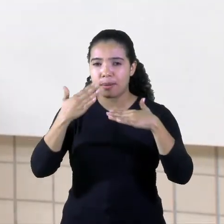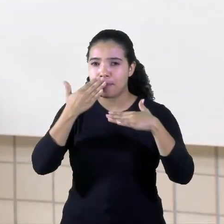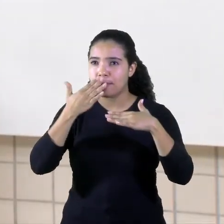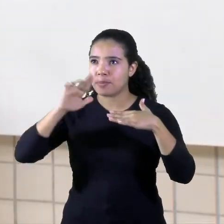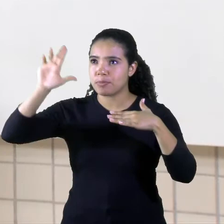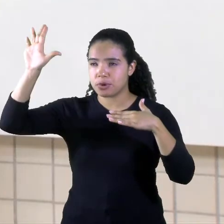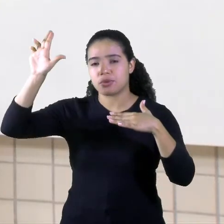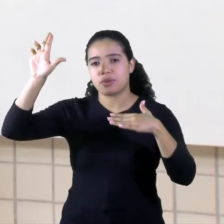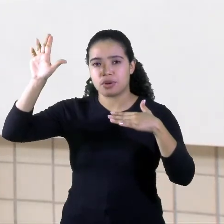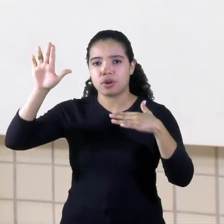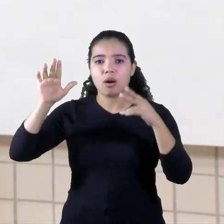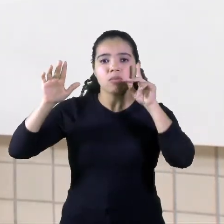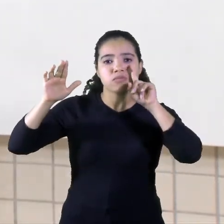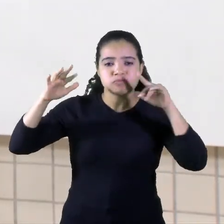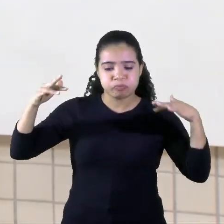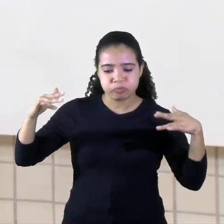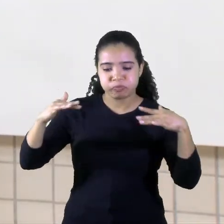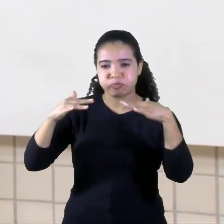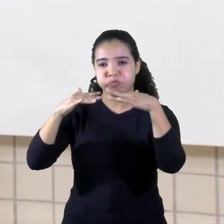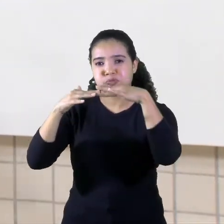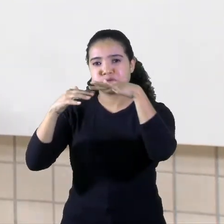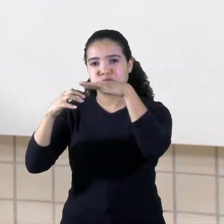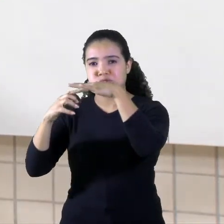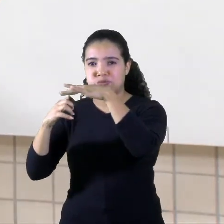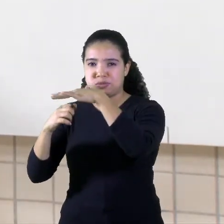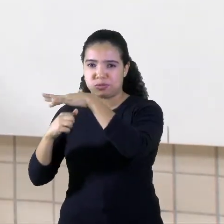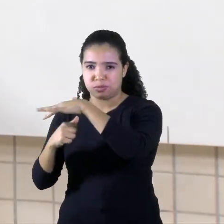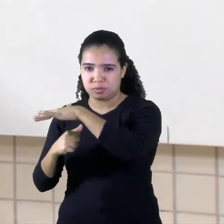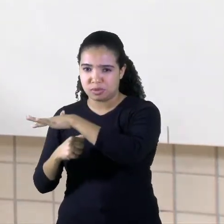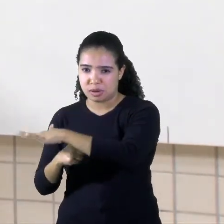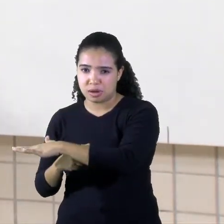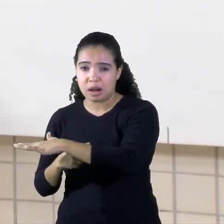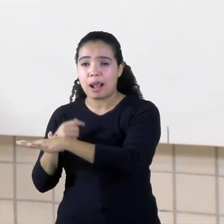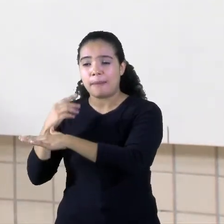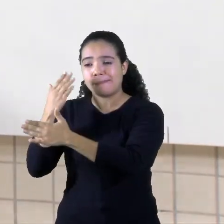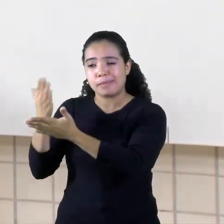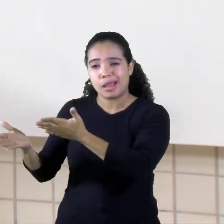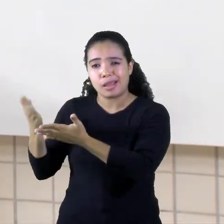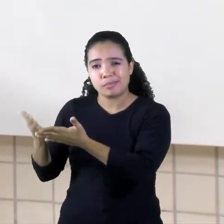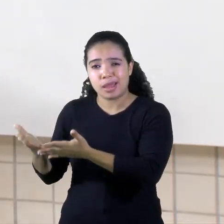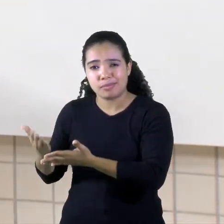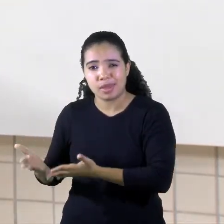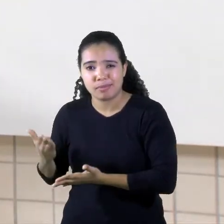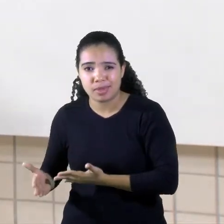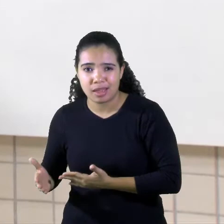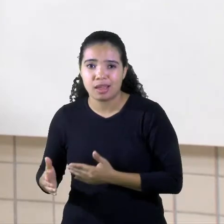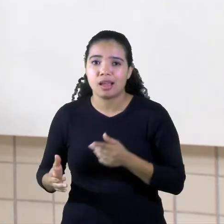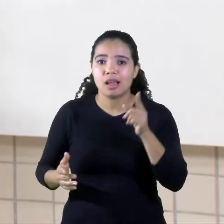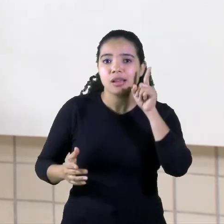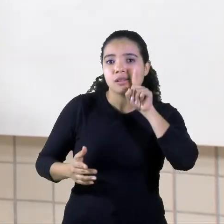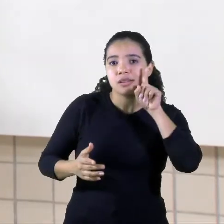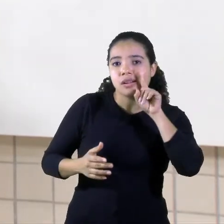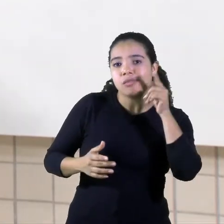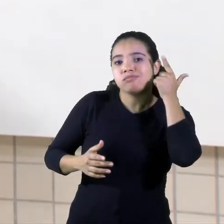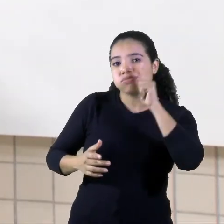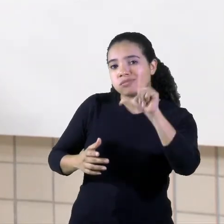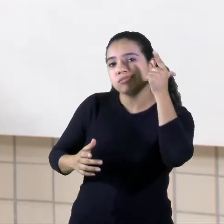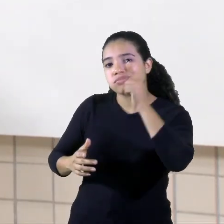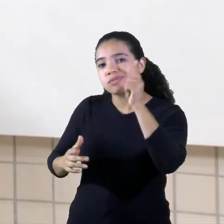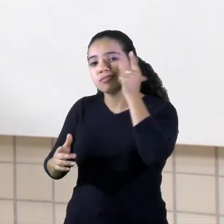Enquanto isso acontecia, o exército nazista ia perdendo algumas batalhas em confrontos com a Rússia.